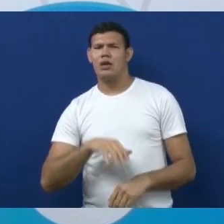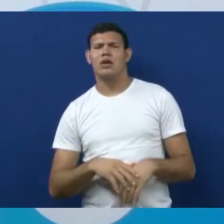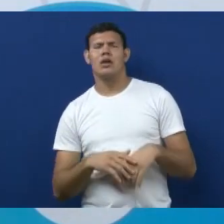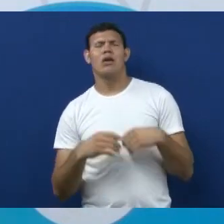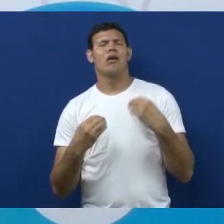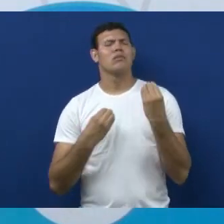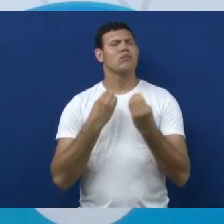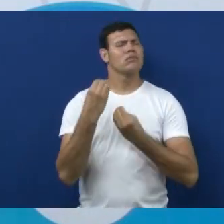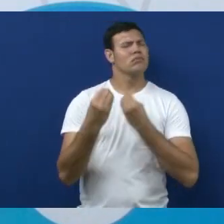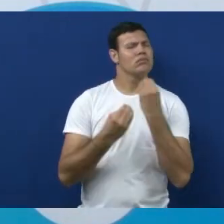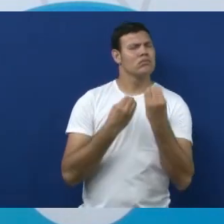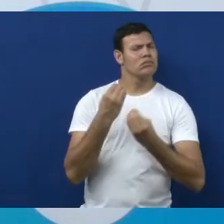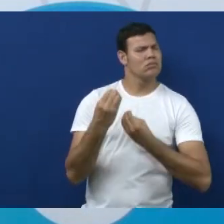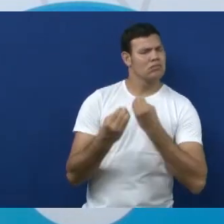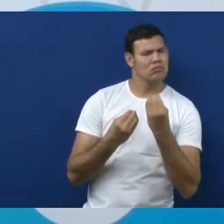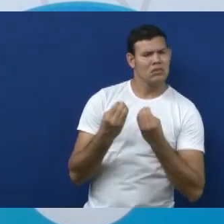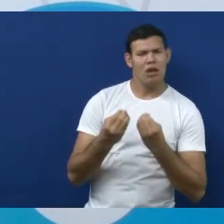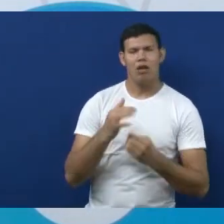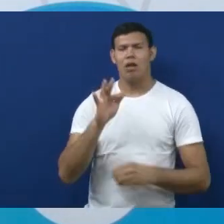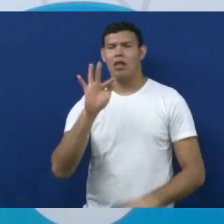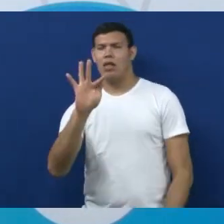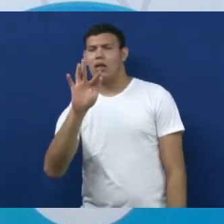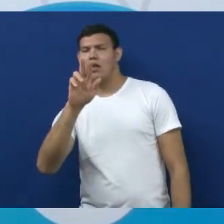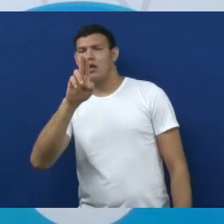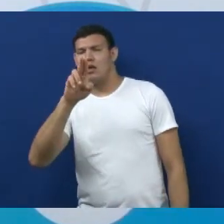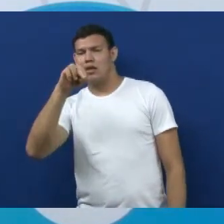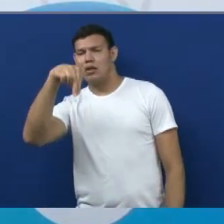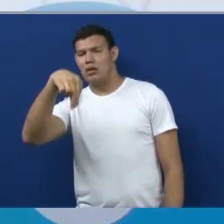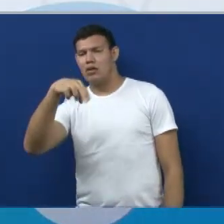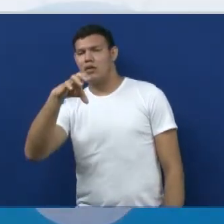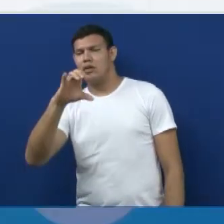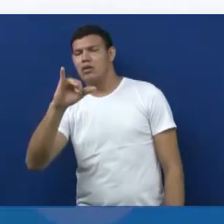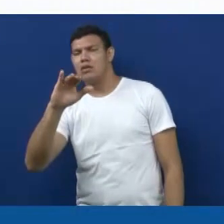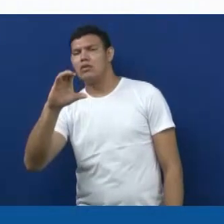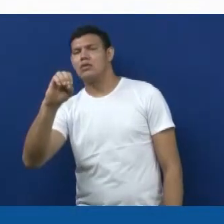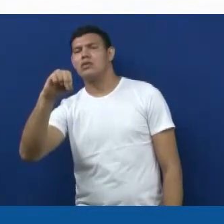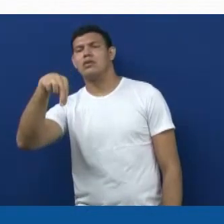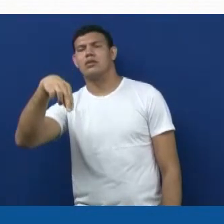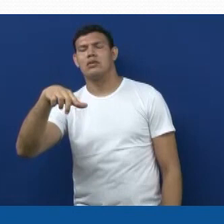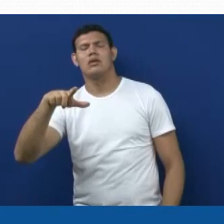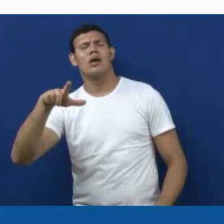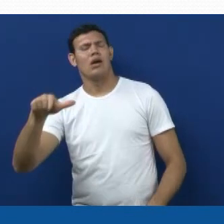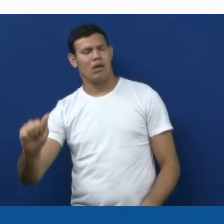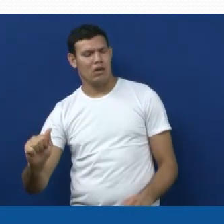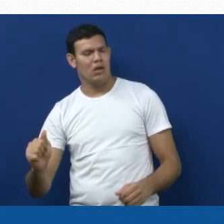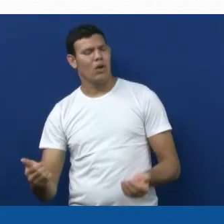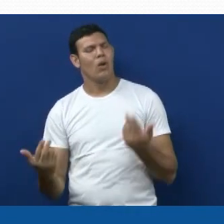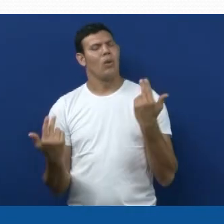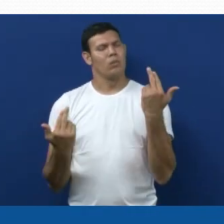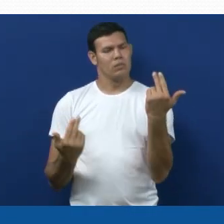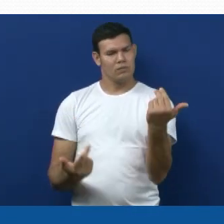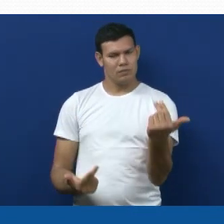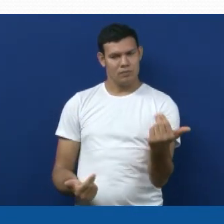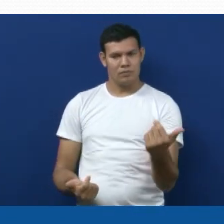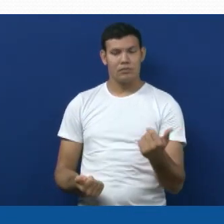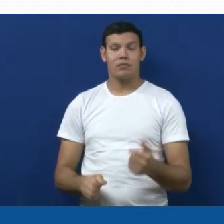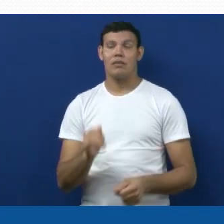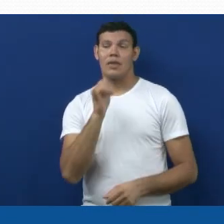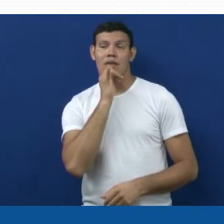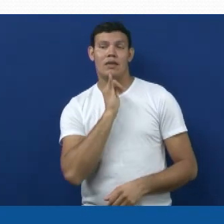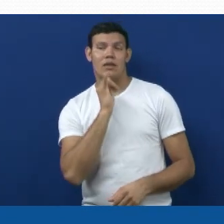assim? São moléculas que se reúnem para desempenhar as mesmas funções. Para citar como exemplo, nós temos